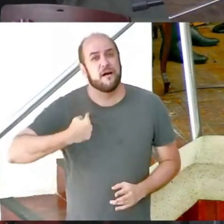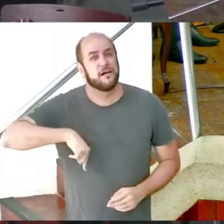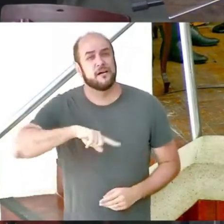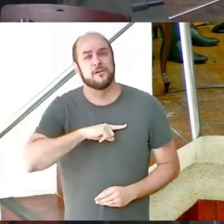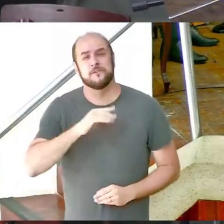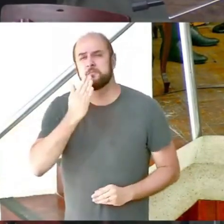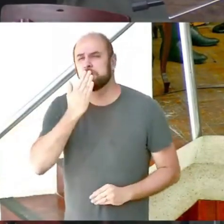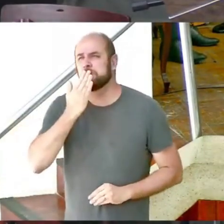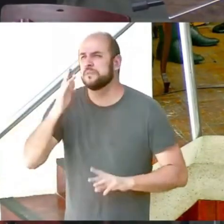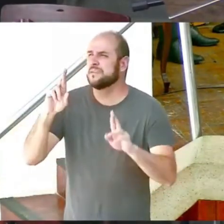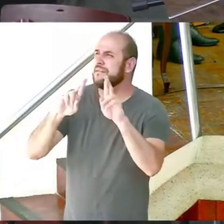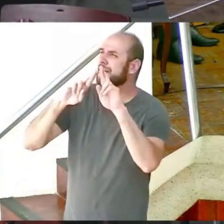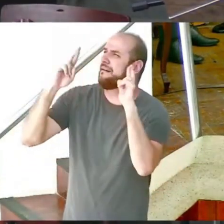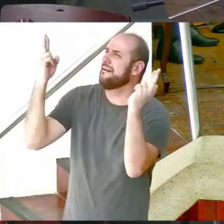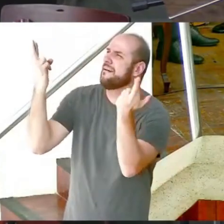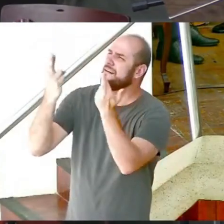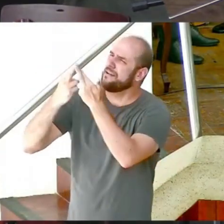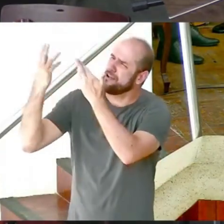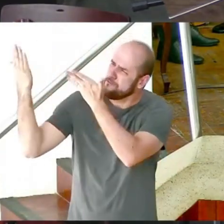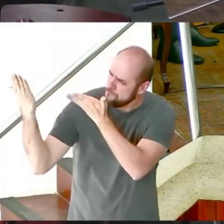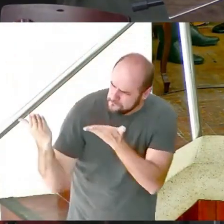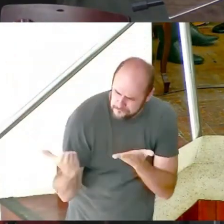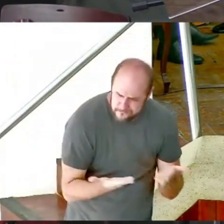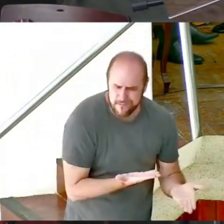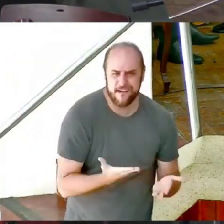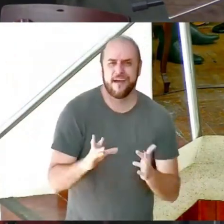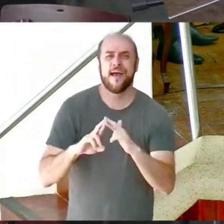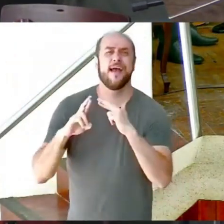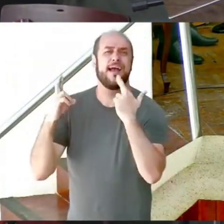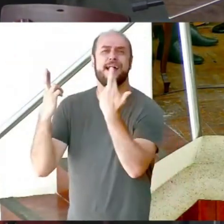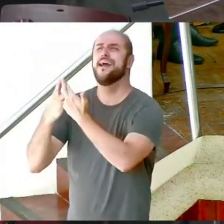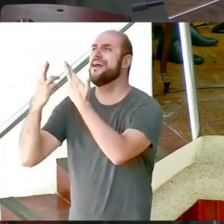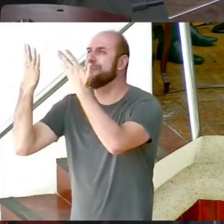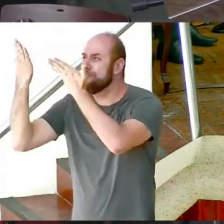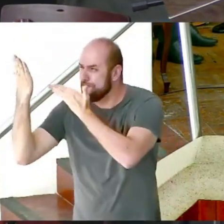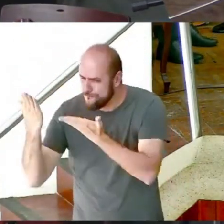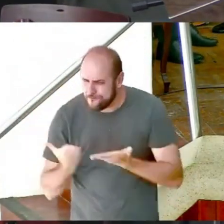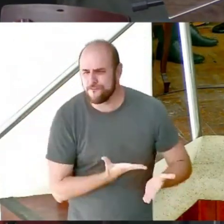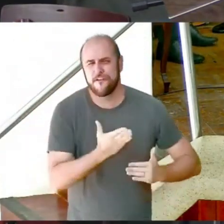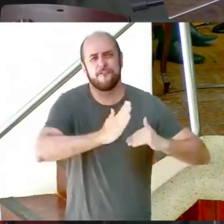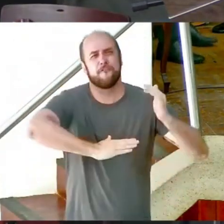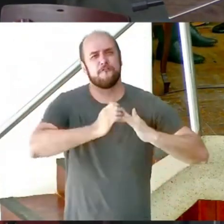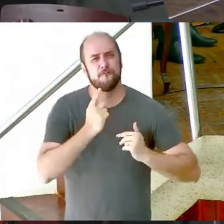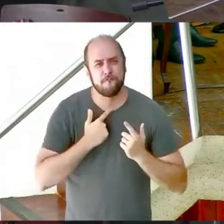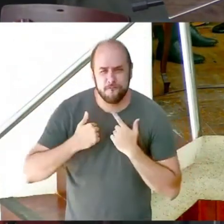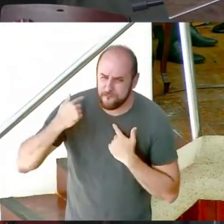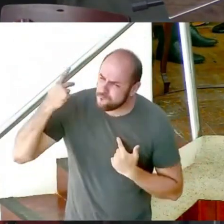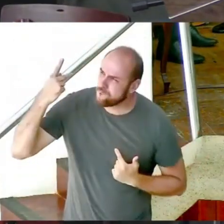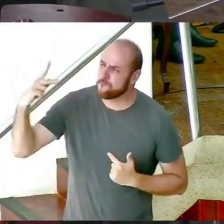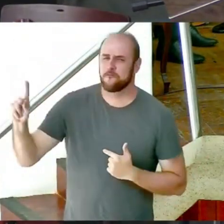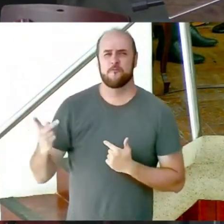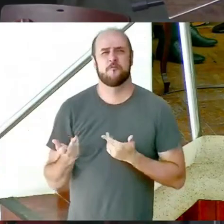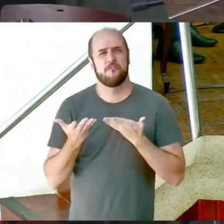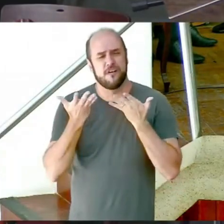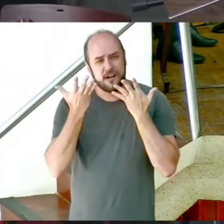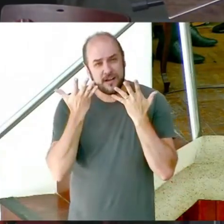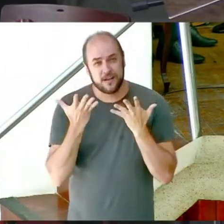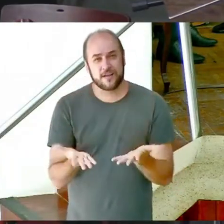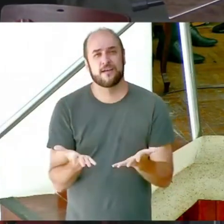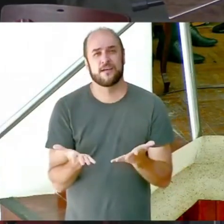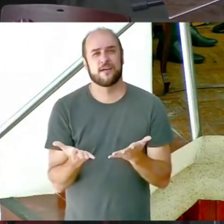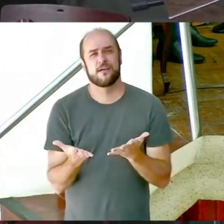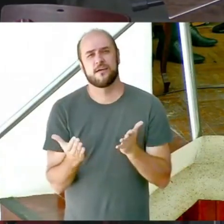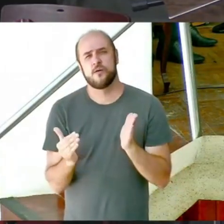pedimos: venha o teu reino, venha o teu reino, seja feita a tua vontade. Eis aí o